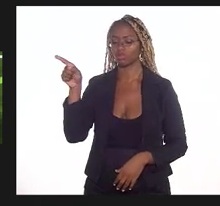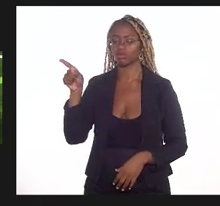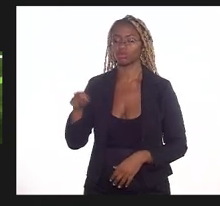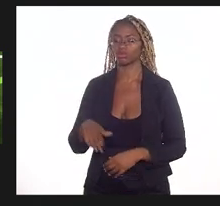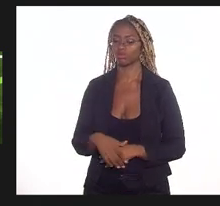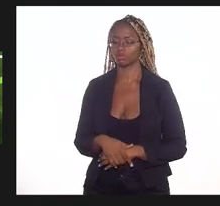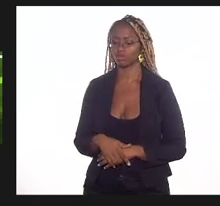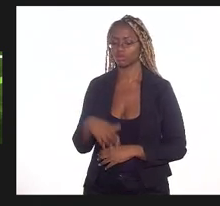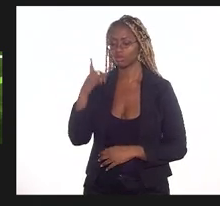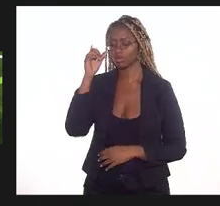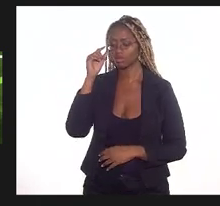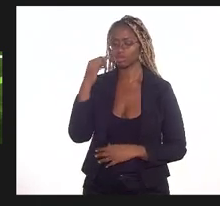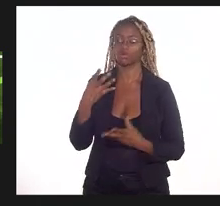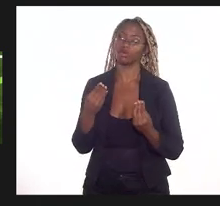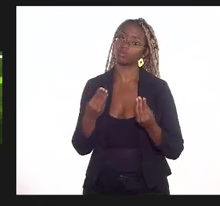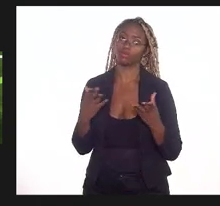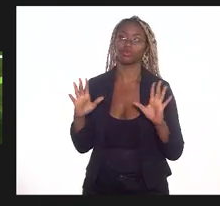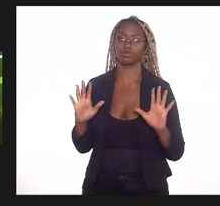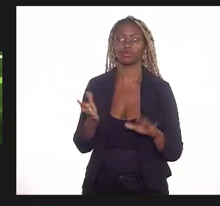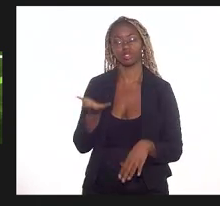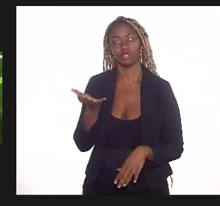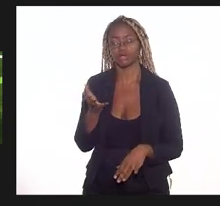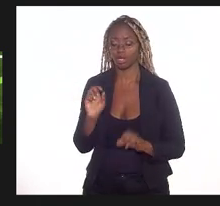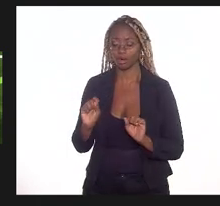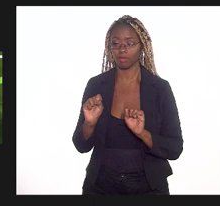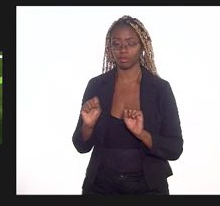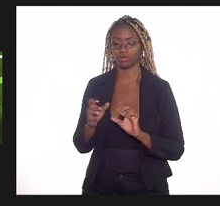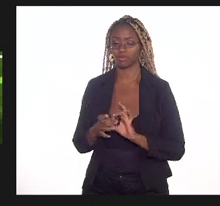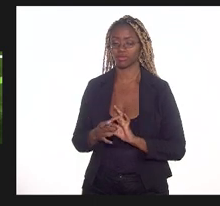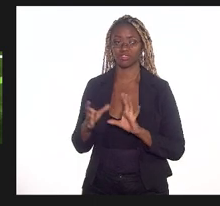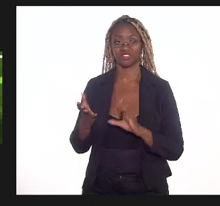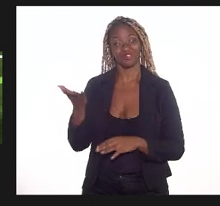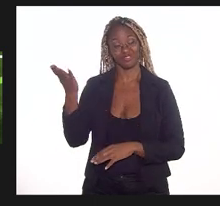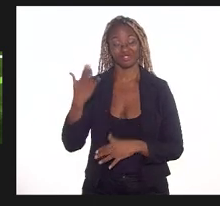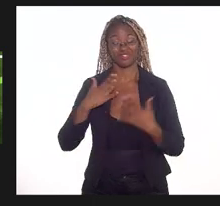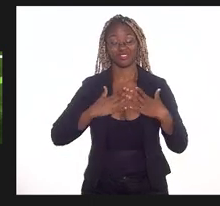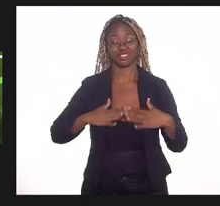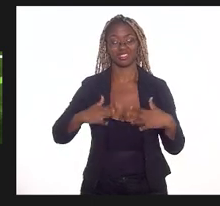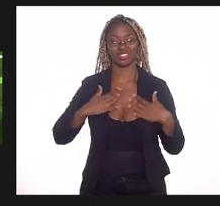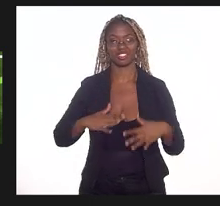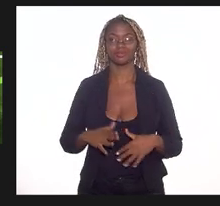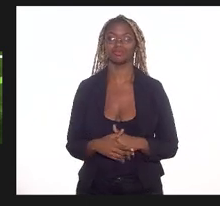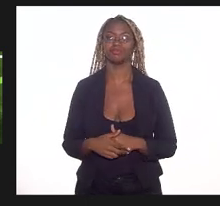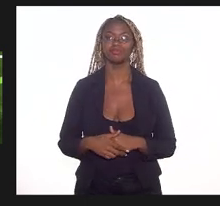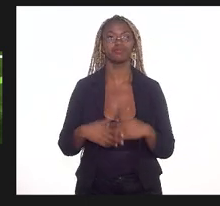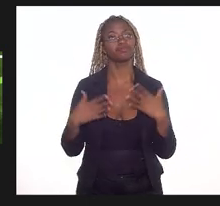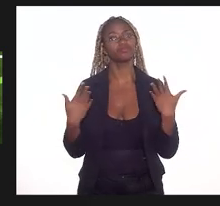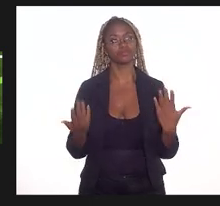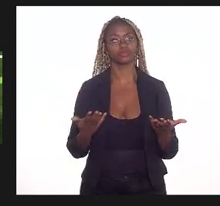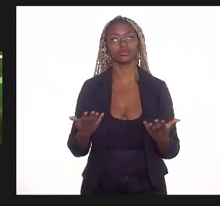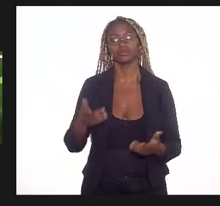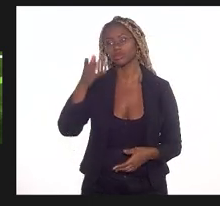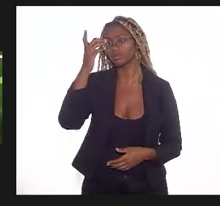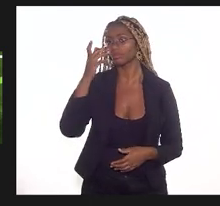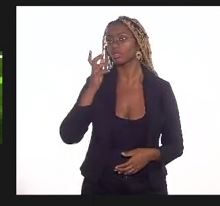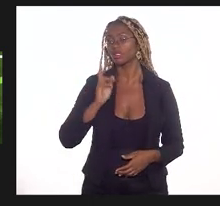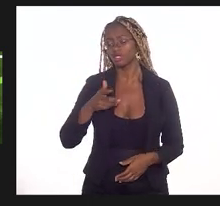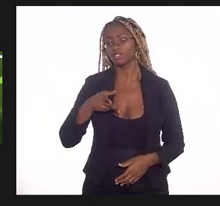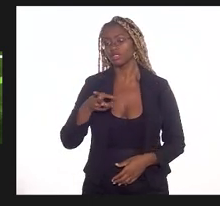com o sono lá em cima. E aí a gente tem, né, cada dia que passa, eu disse, a gente conhece,